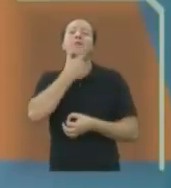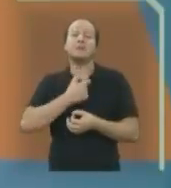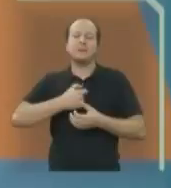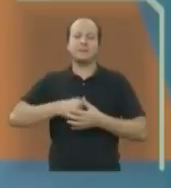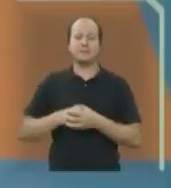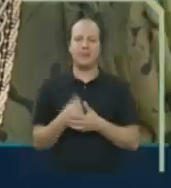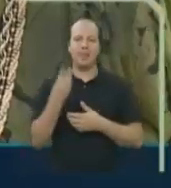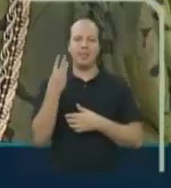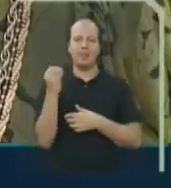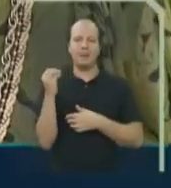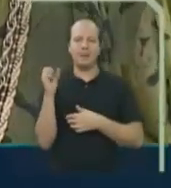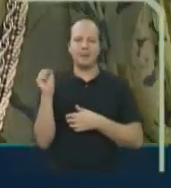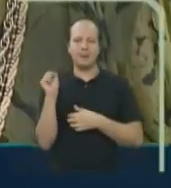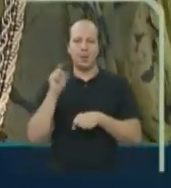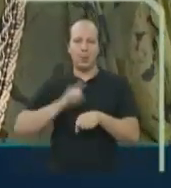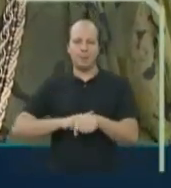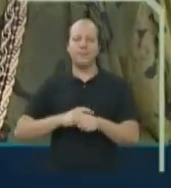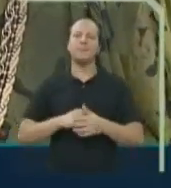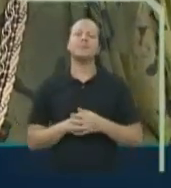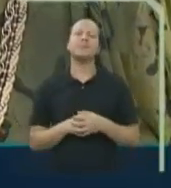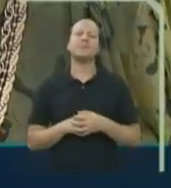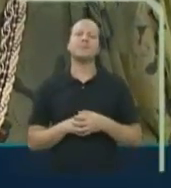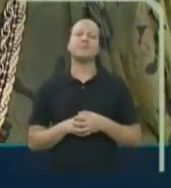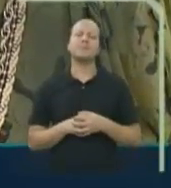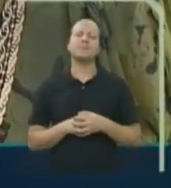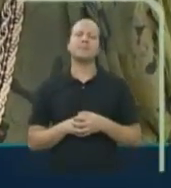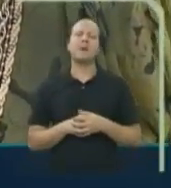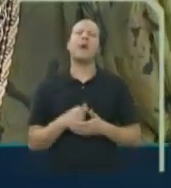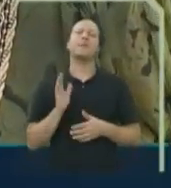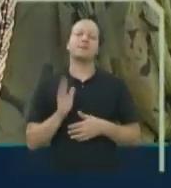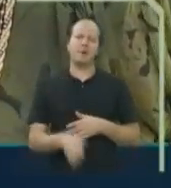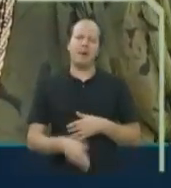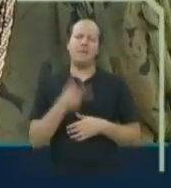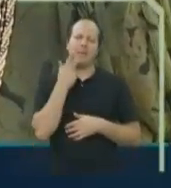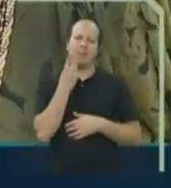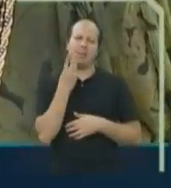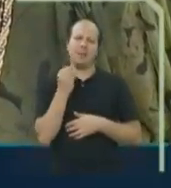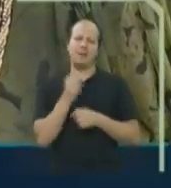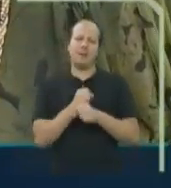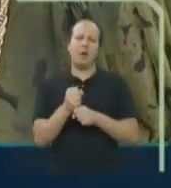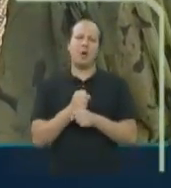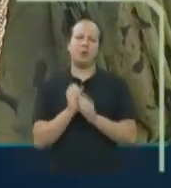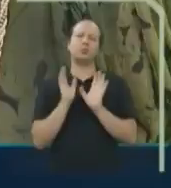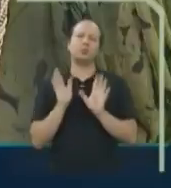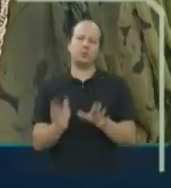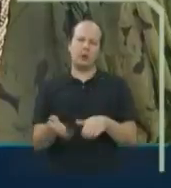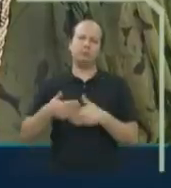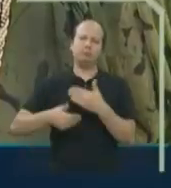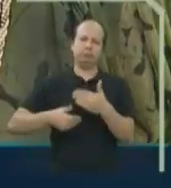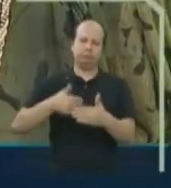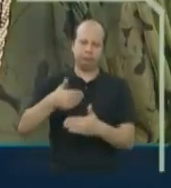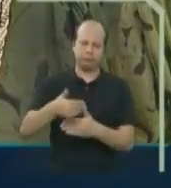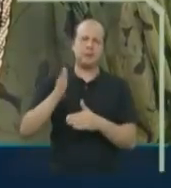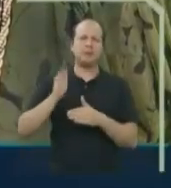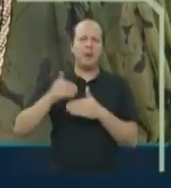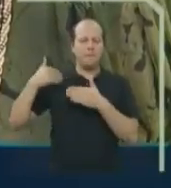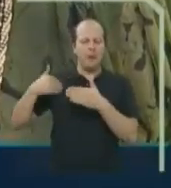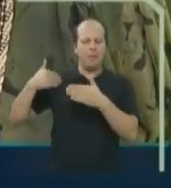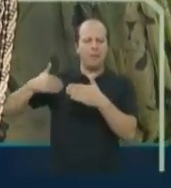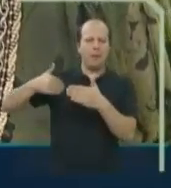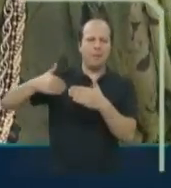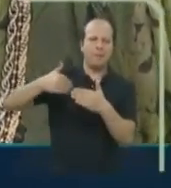30 segundos. Olha, como eu disse, eu tenho mais de 30 anos de vida pública. Eu já passei por todos os. Tive pelo Poder Judiciário, pelo